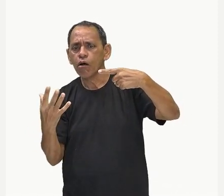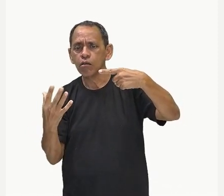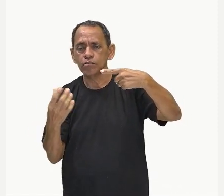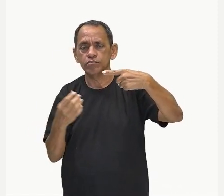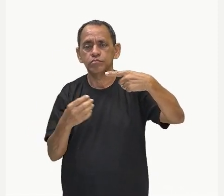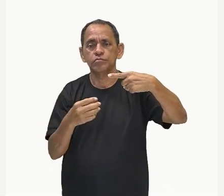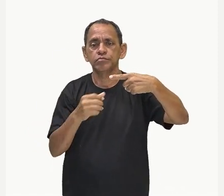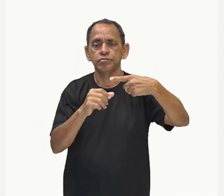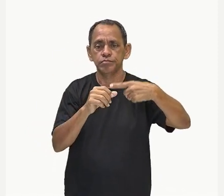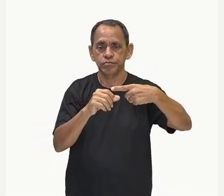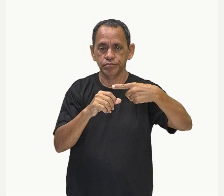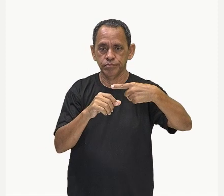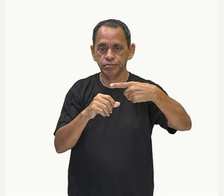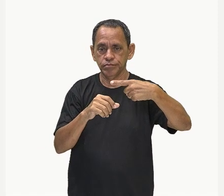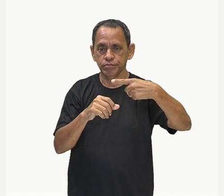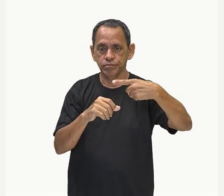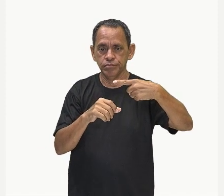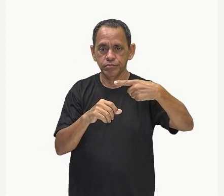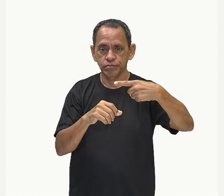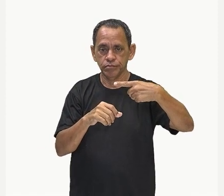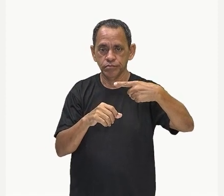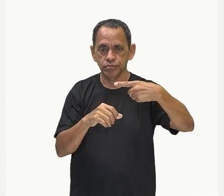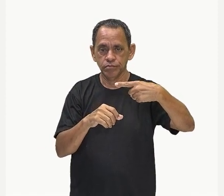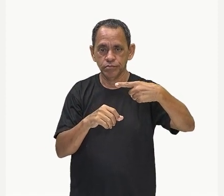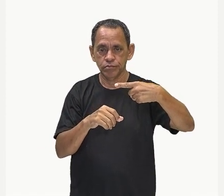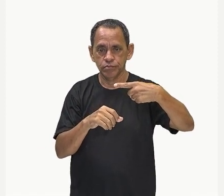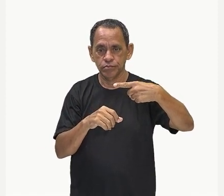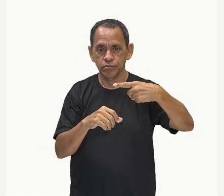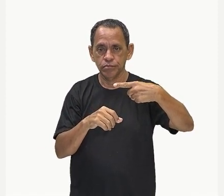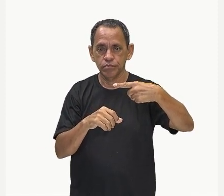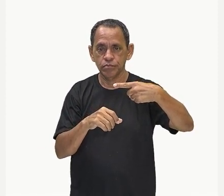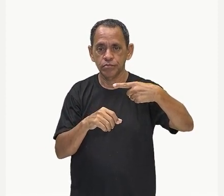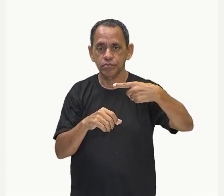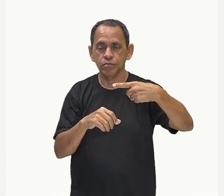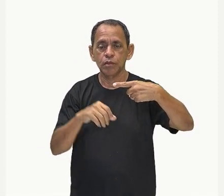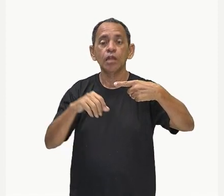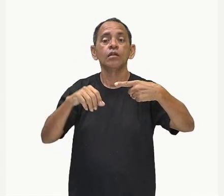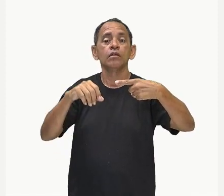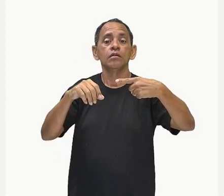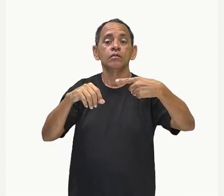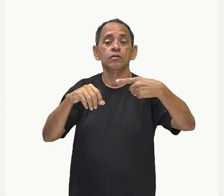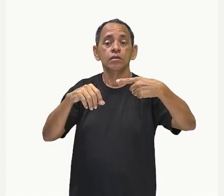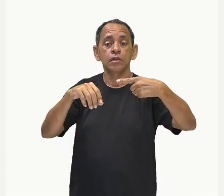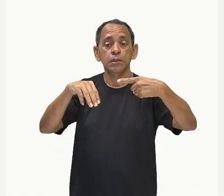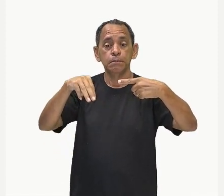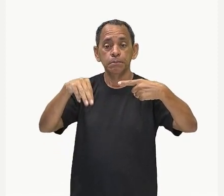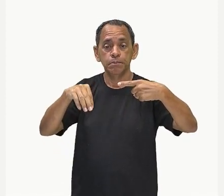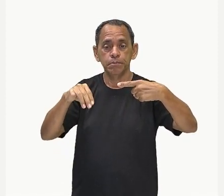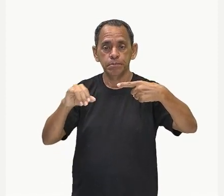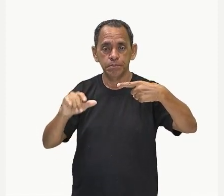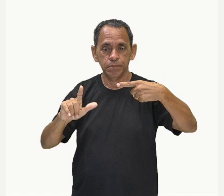E o númerozinho de baixo, que é o 1000, significa que nós temos